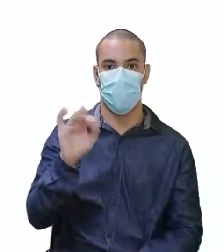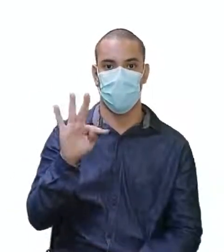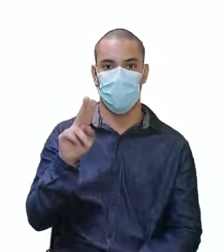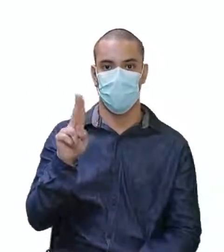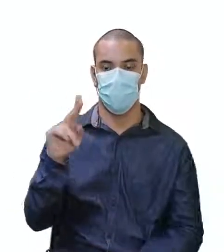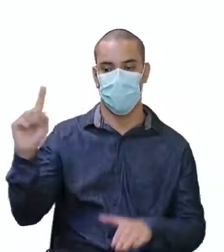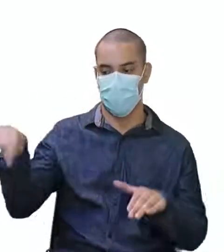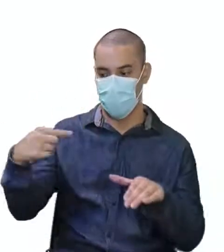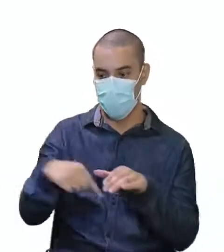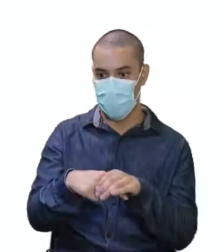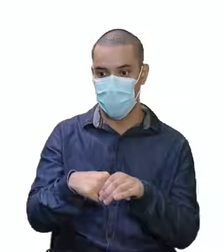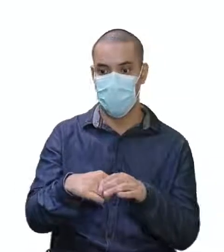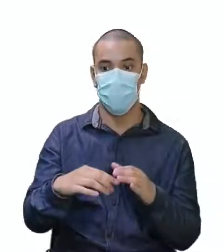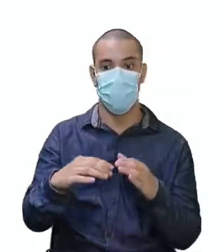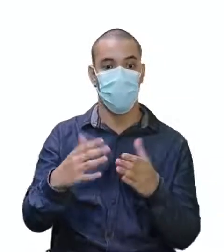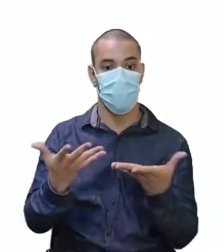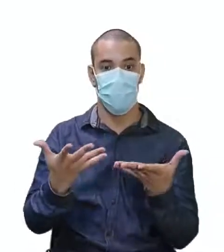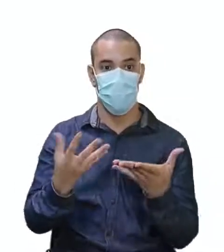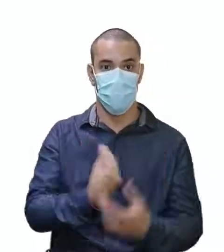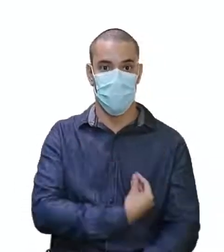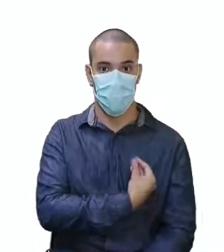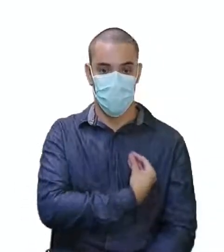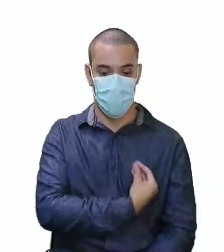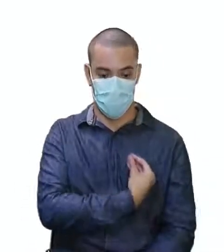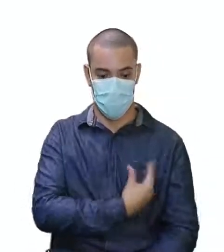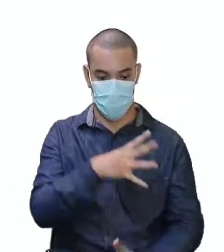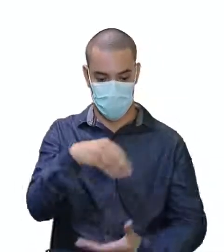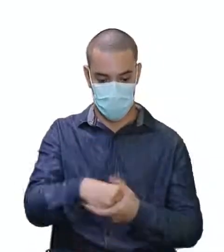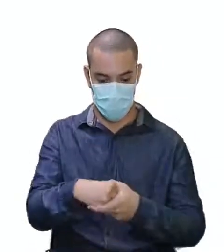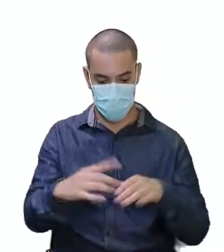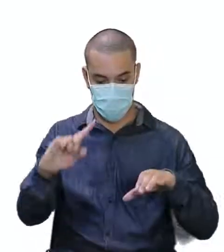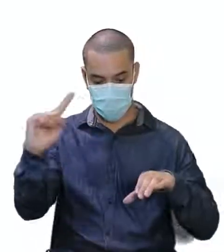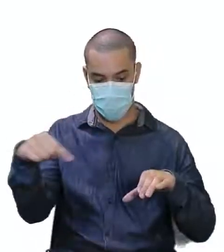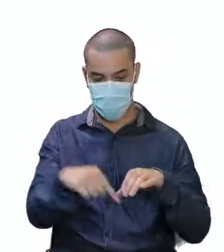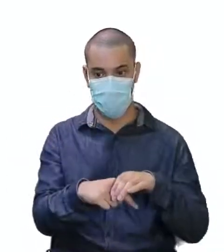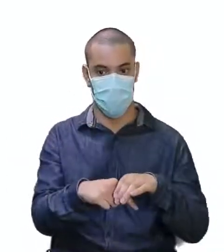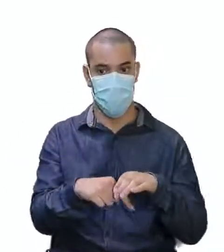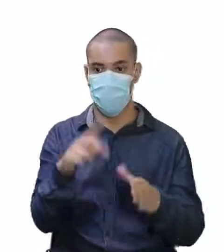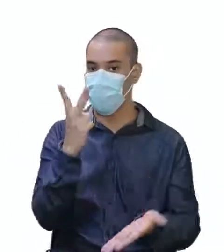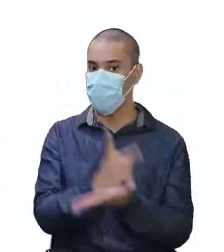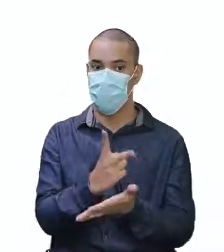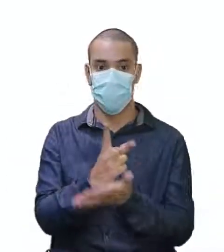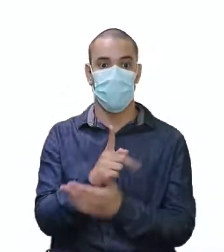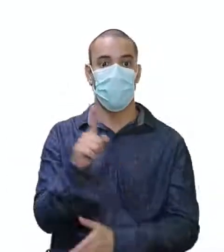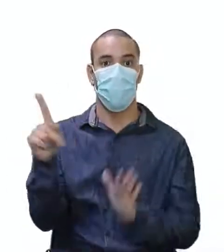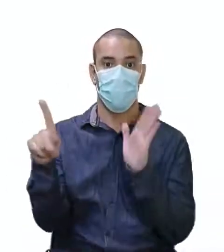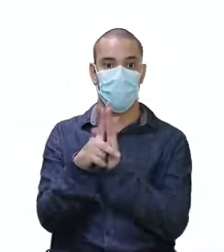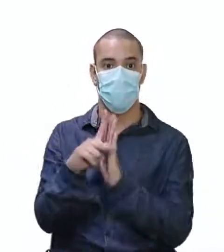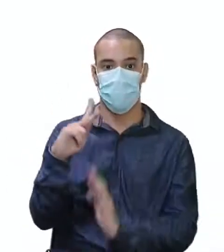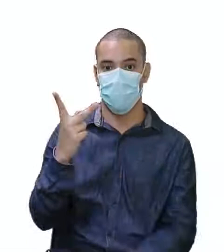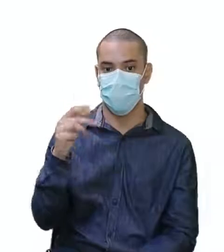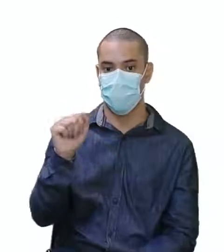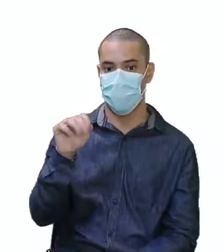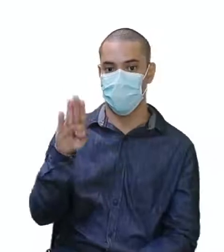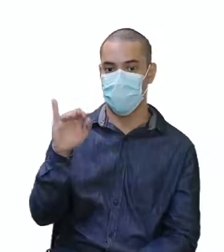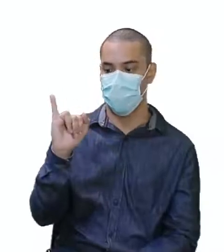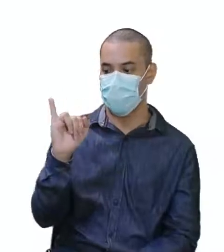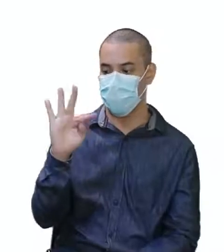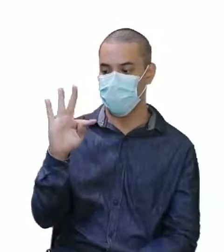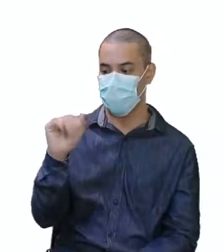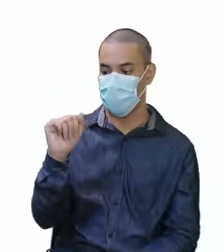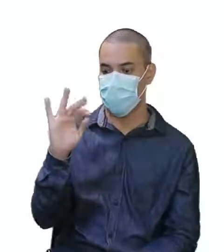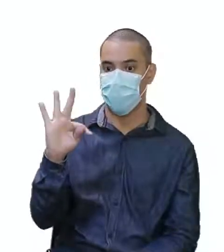Um tatu, ele vive no chão, dentro de uma toca. É o hábitat dele, ok? É o habitat